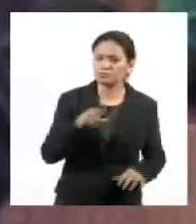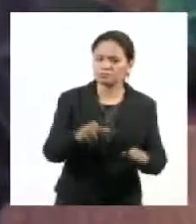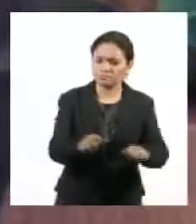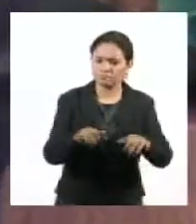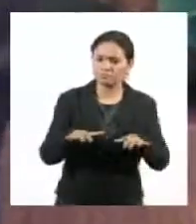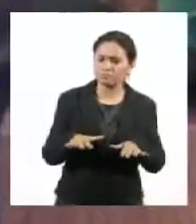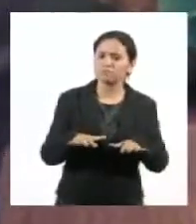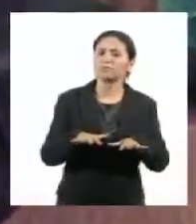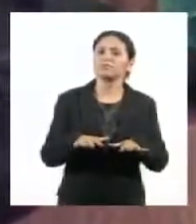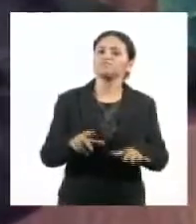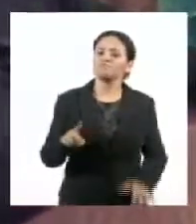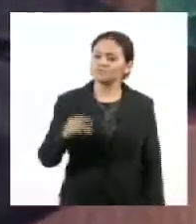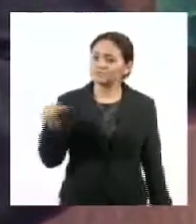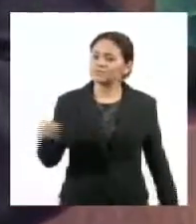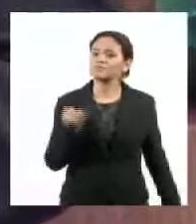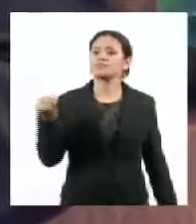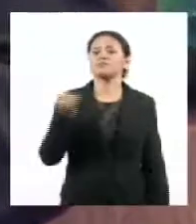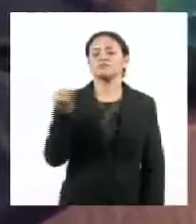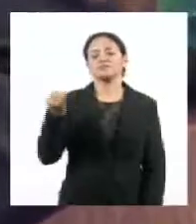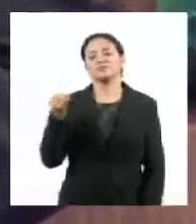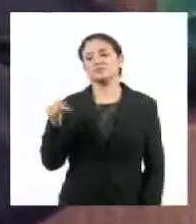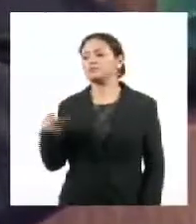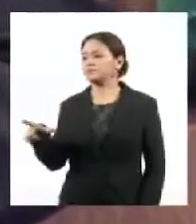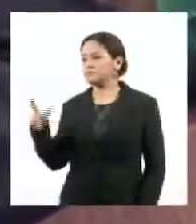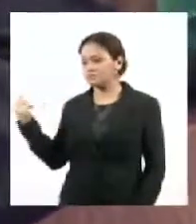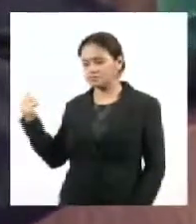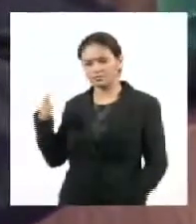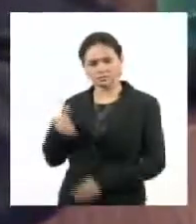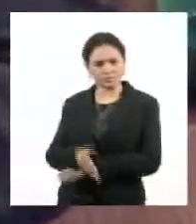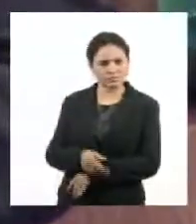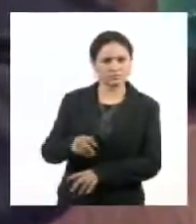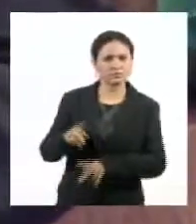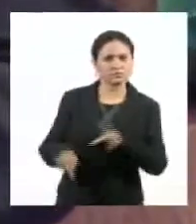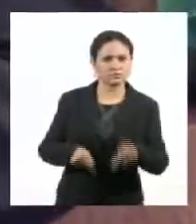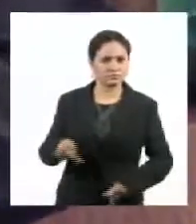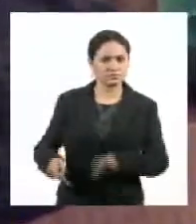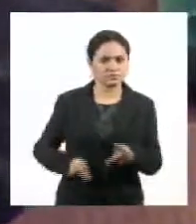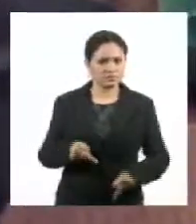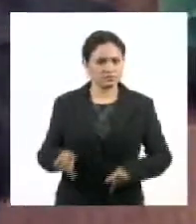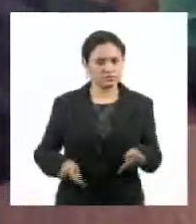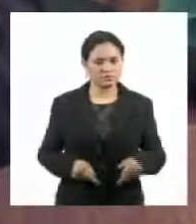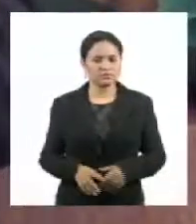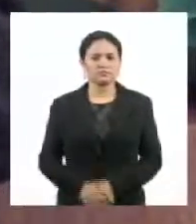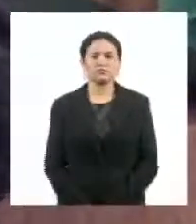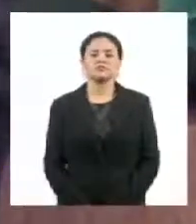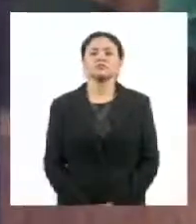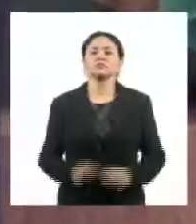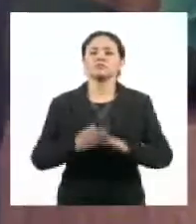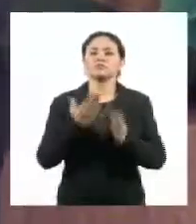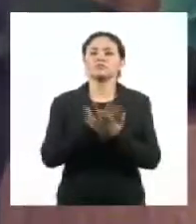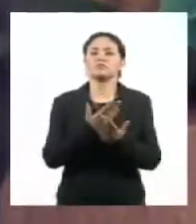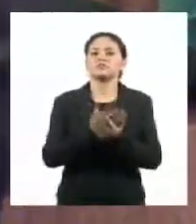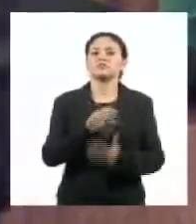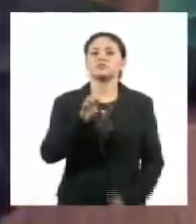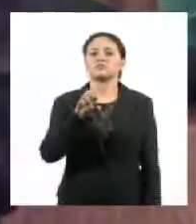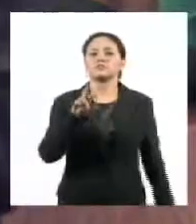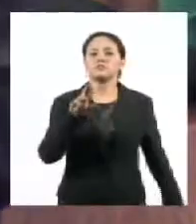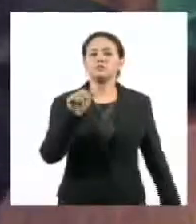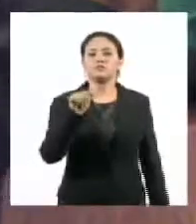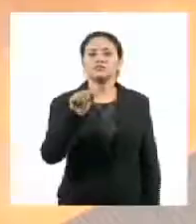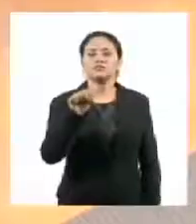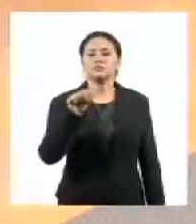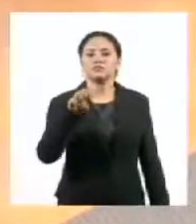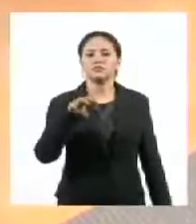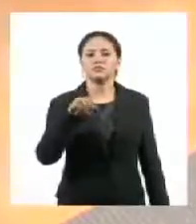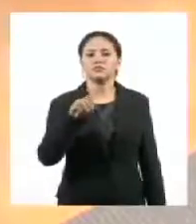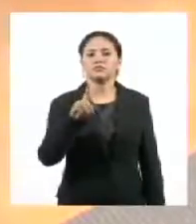Nós recebemos, na quadra do Colégio Erasmo Dias, mais de 800 pessoas.